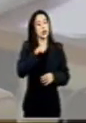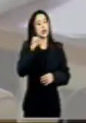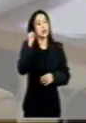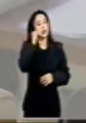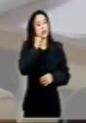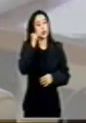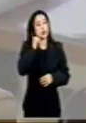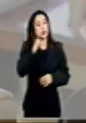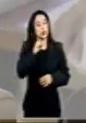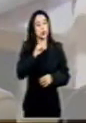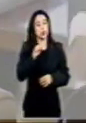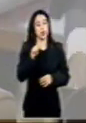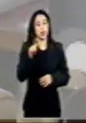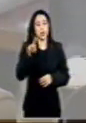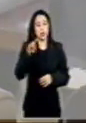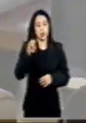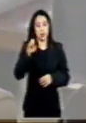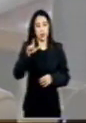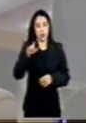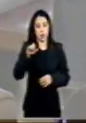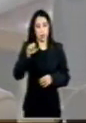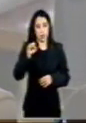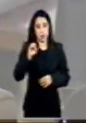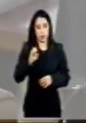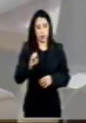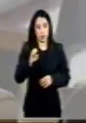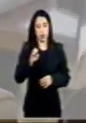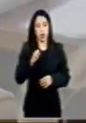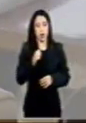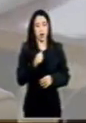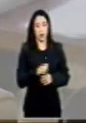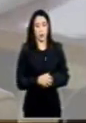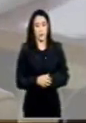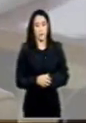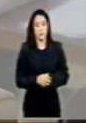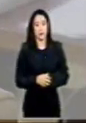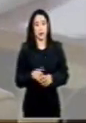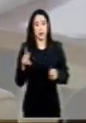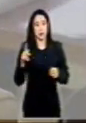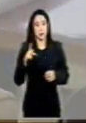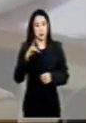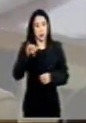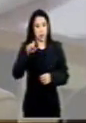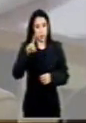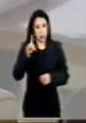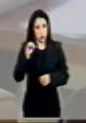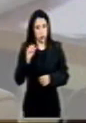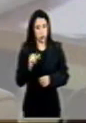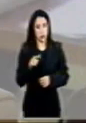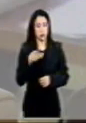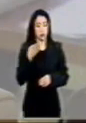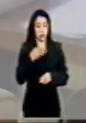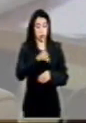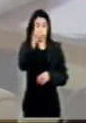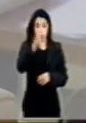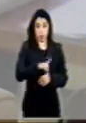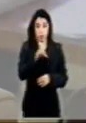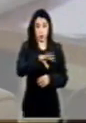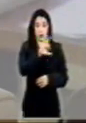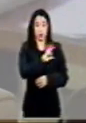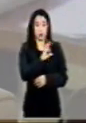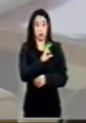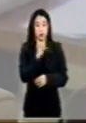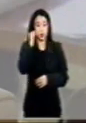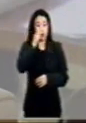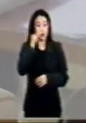Gleisi Hoffmann. Em 5 de julho de 2016, Pedro Ricardo Araújo Carvalho, diretor da Polícia Legislativa do